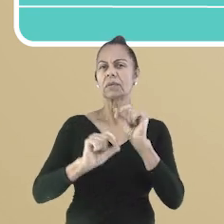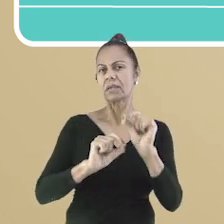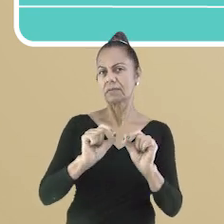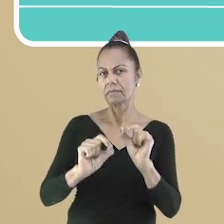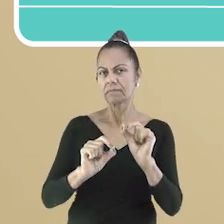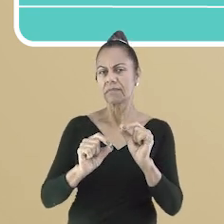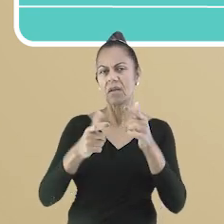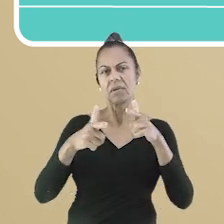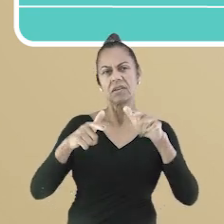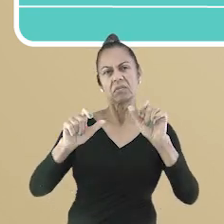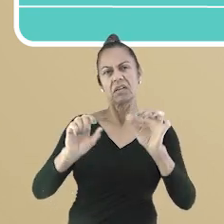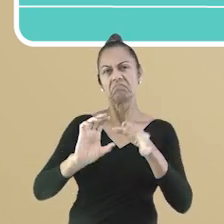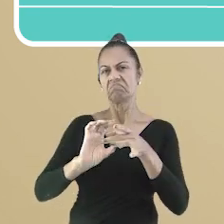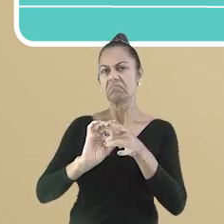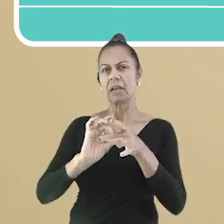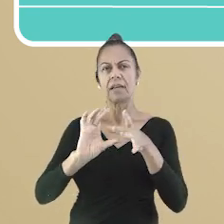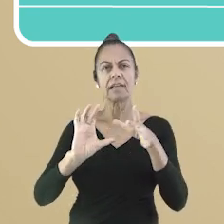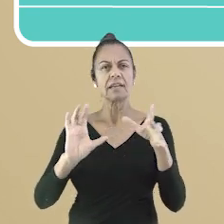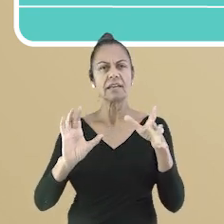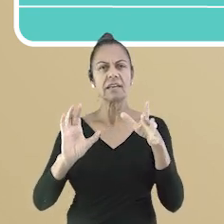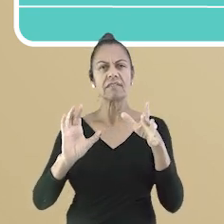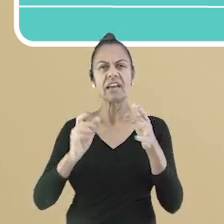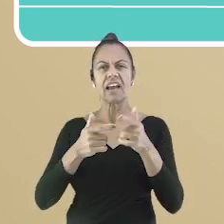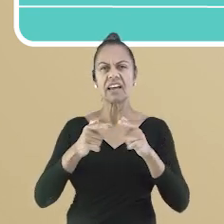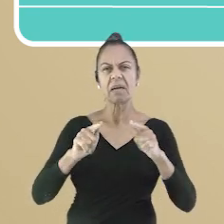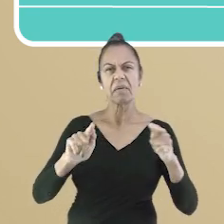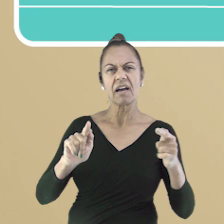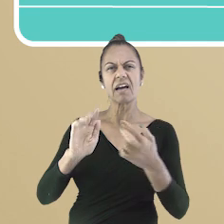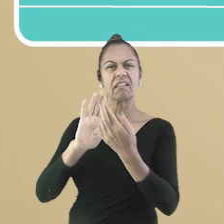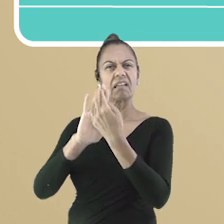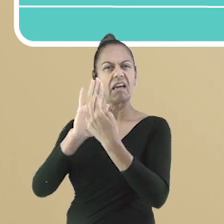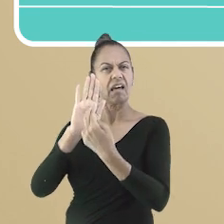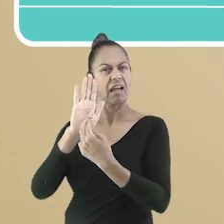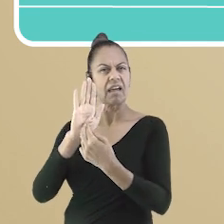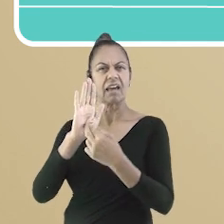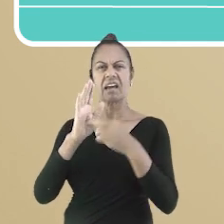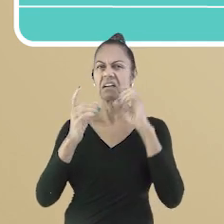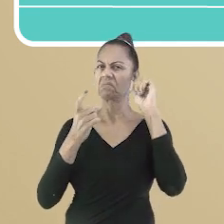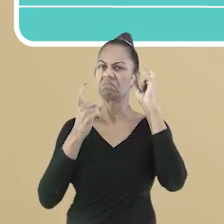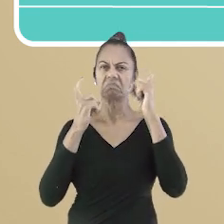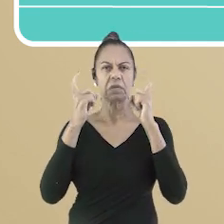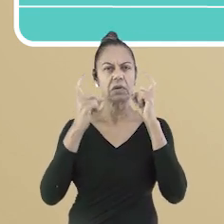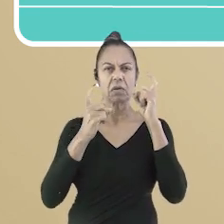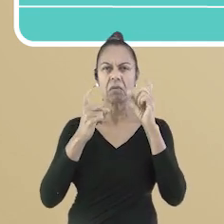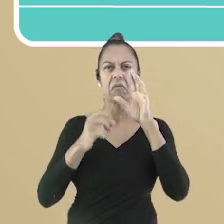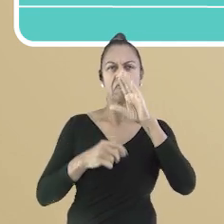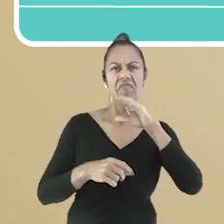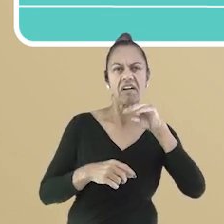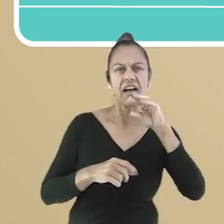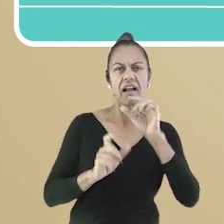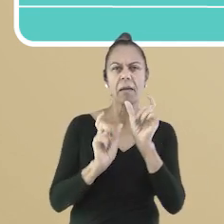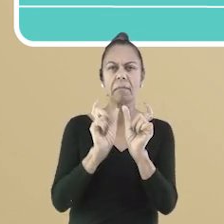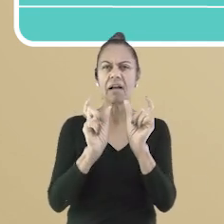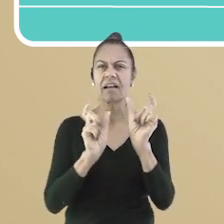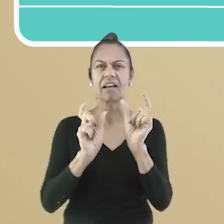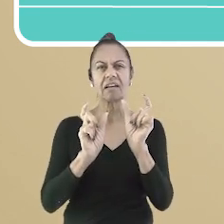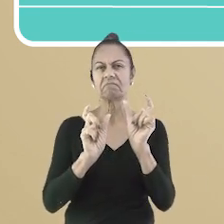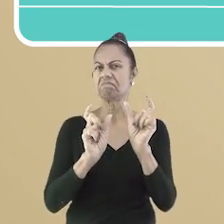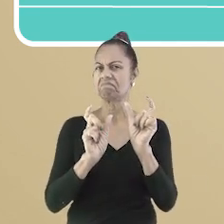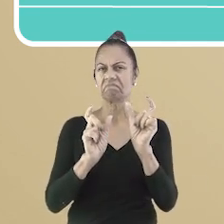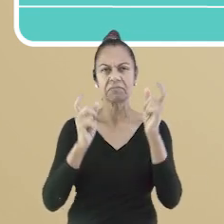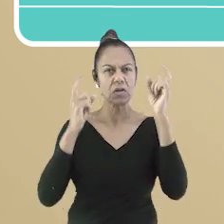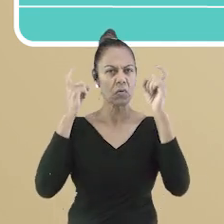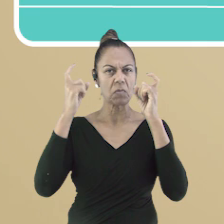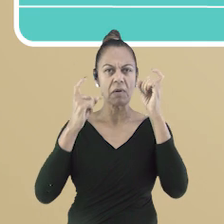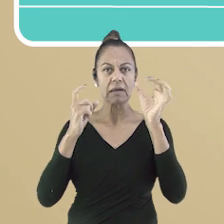informal representa a linguagem cotidiana, ou seja, trata-se de uma linguagem espontânea, sem se